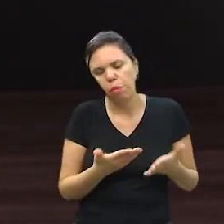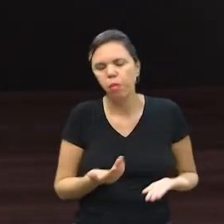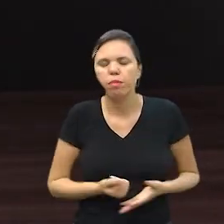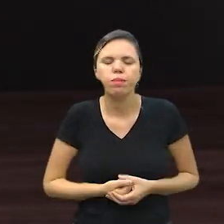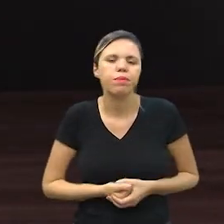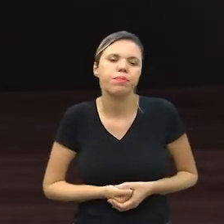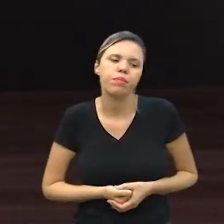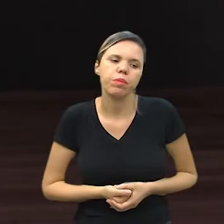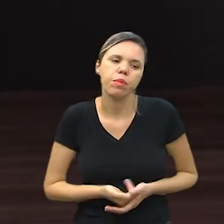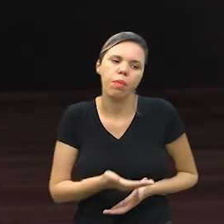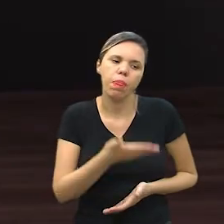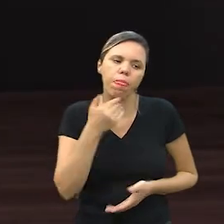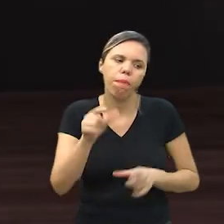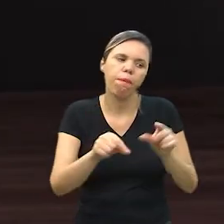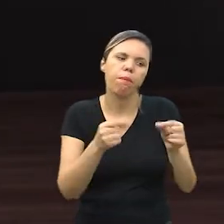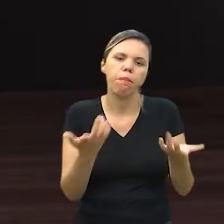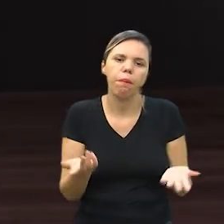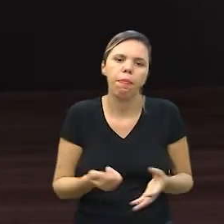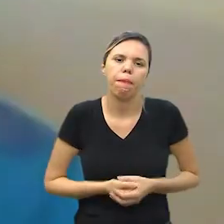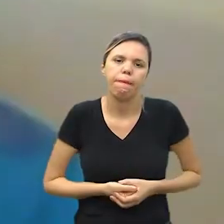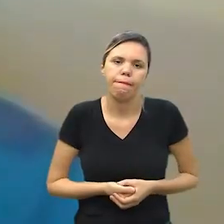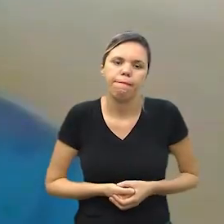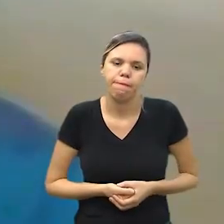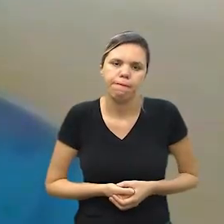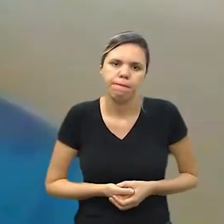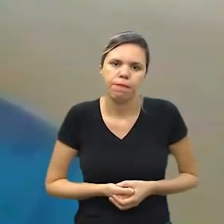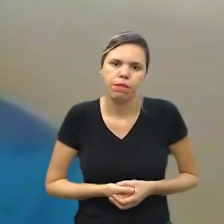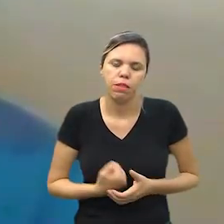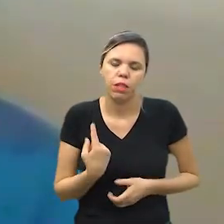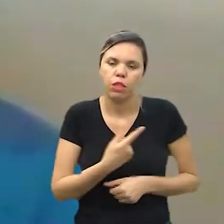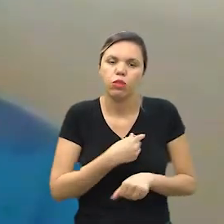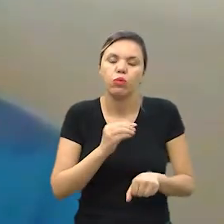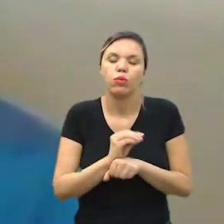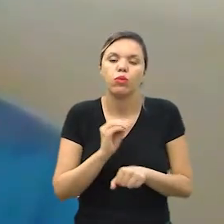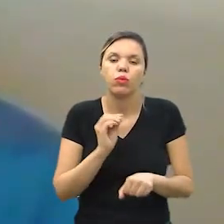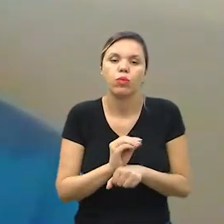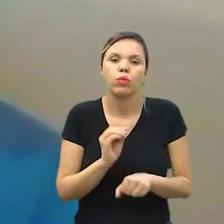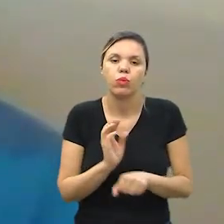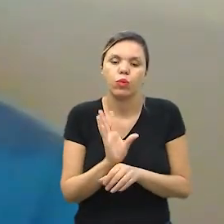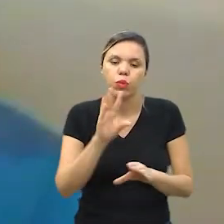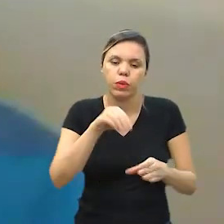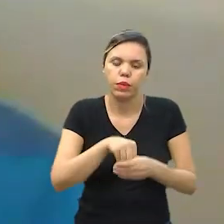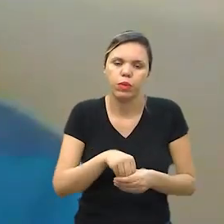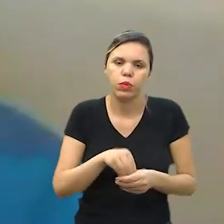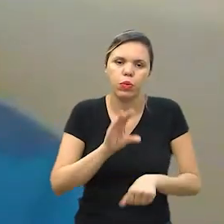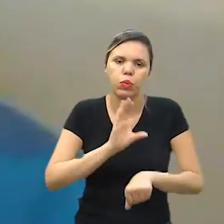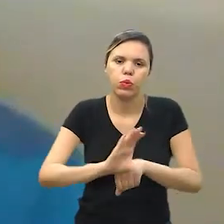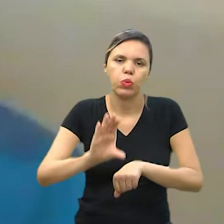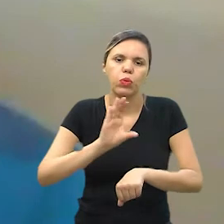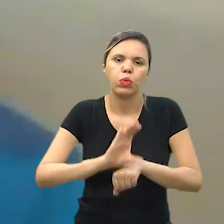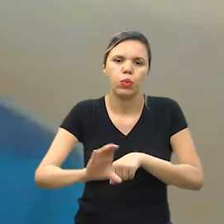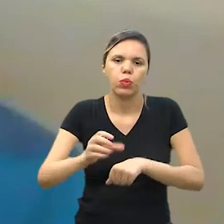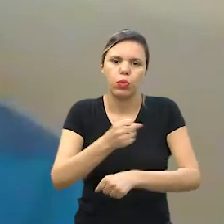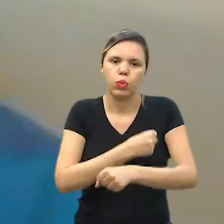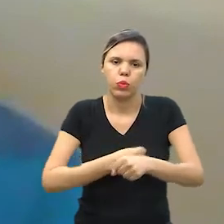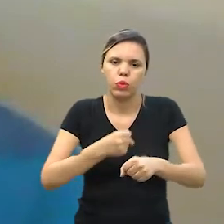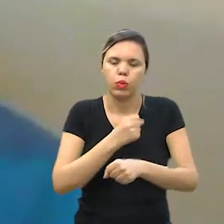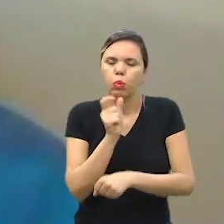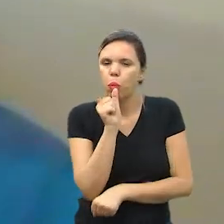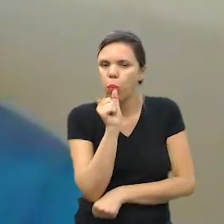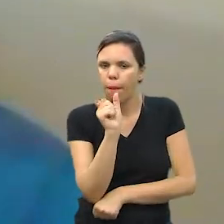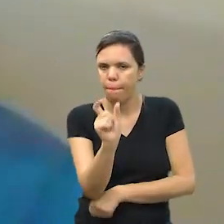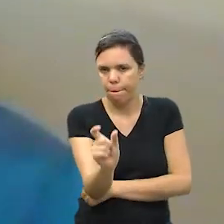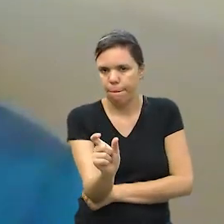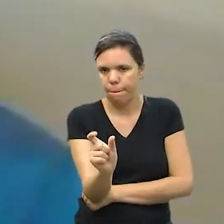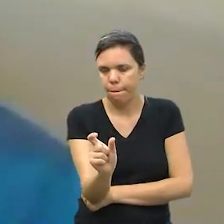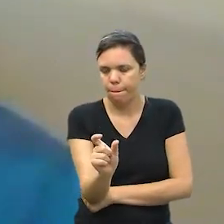nessa pegada mesmo de melhores escolhas? O que, que a gente preserva muito dentro do curso de gastronomia, né? É uma palavra